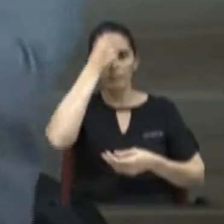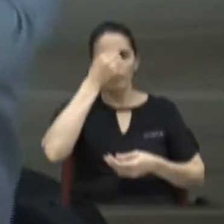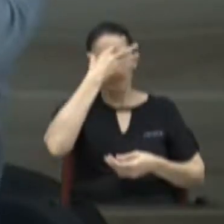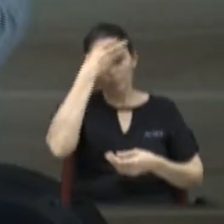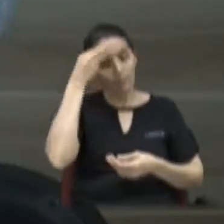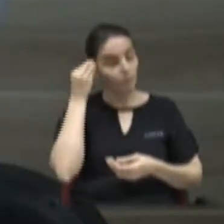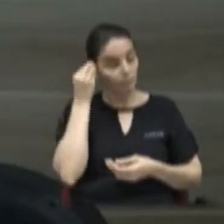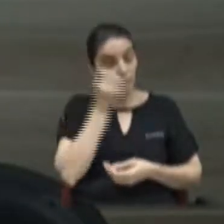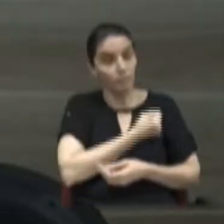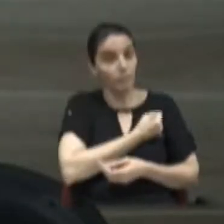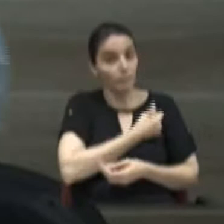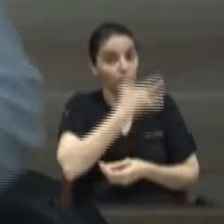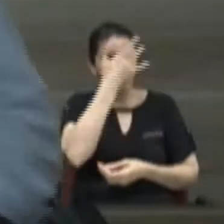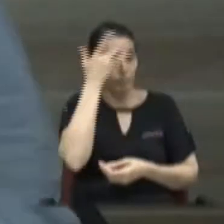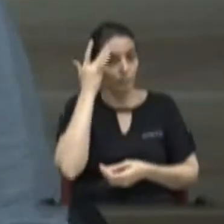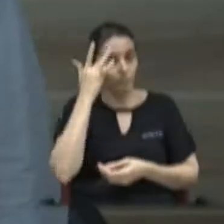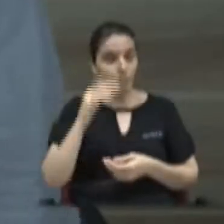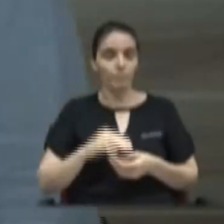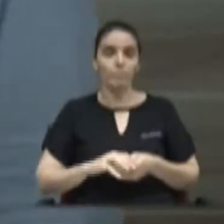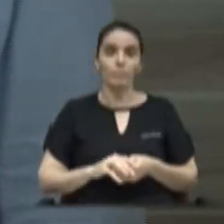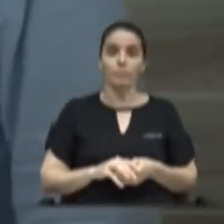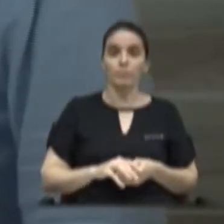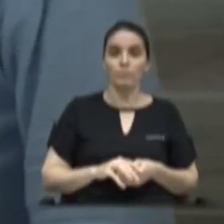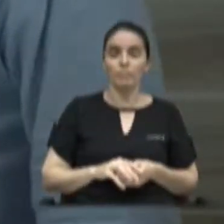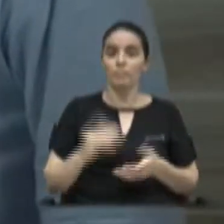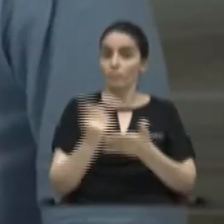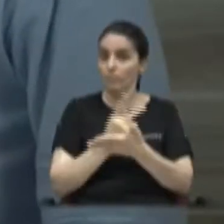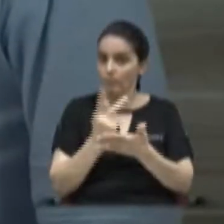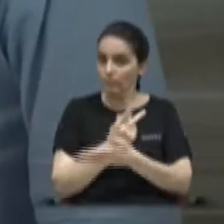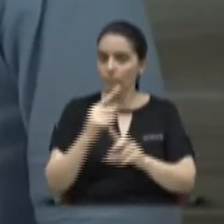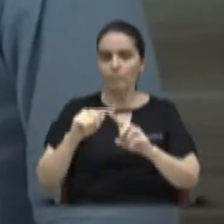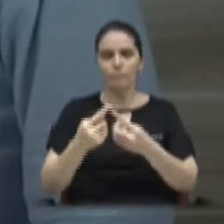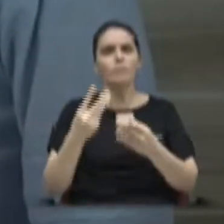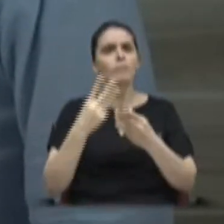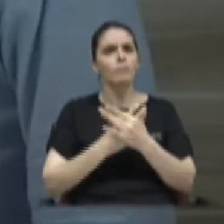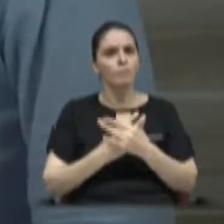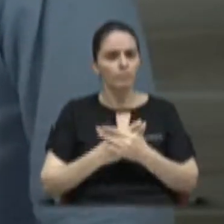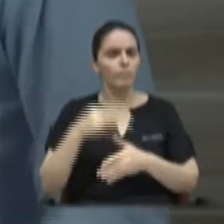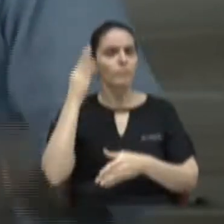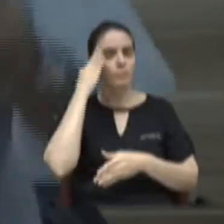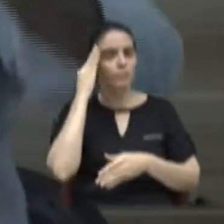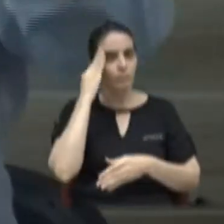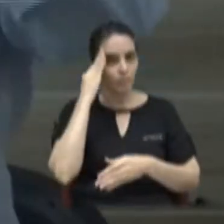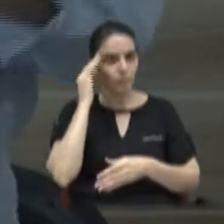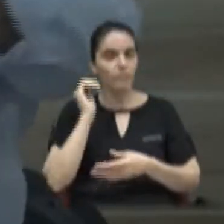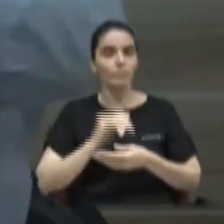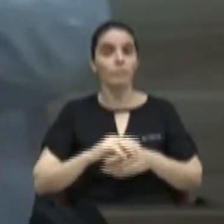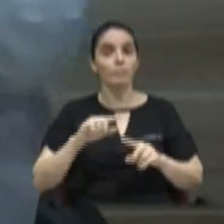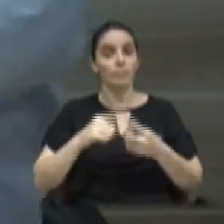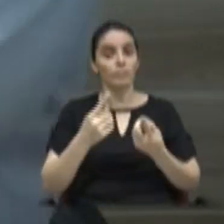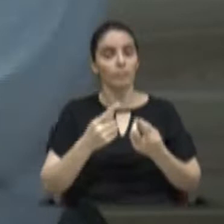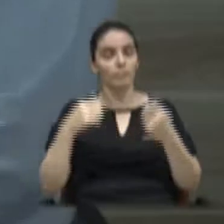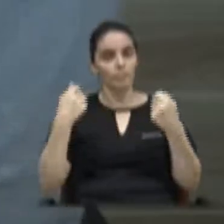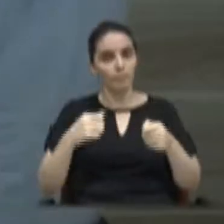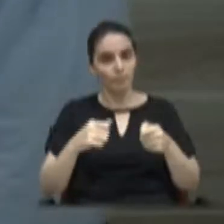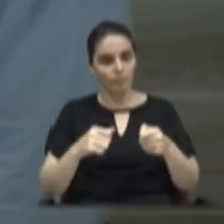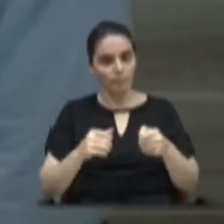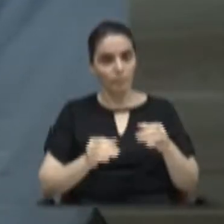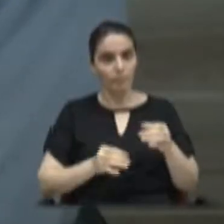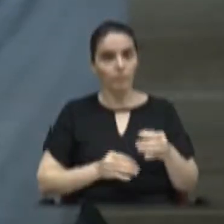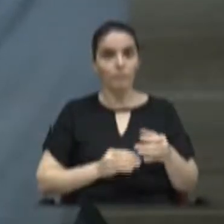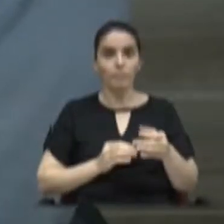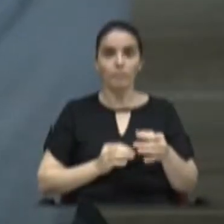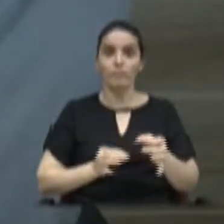casos de fraude, mas tenho certeza que a Câmara vai tomar uma providência sobre isso, mas antes tínhamos que aprovar o projeto